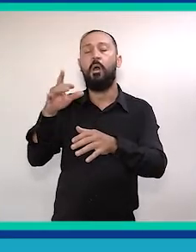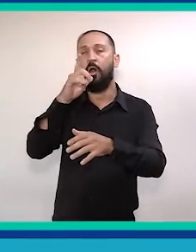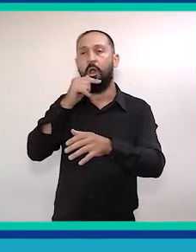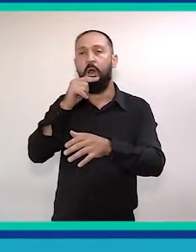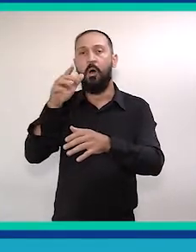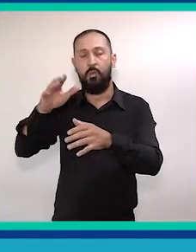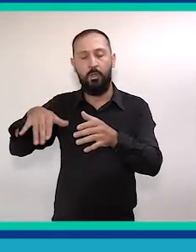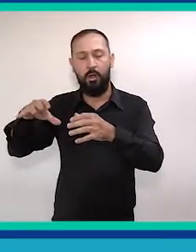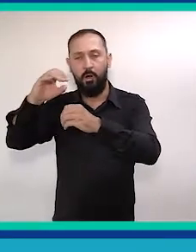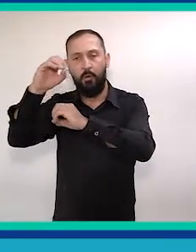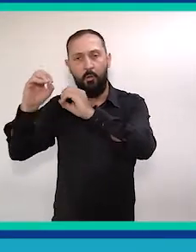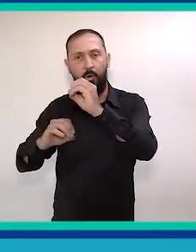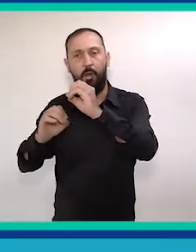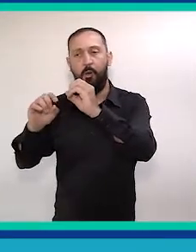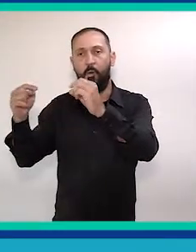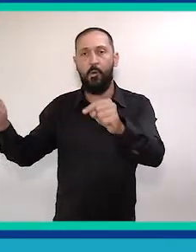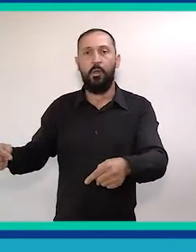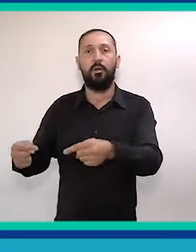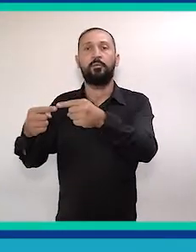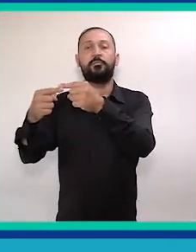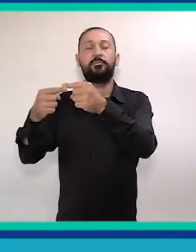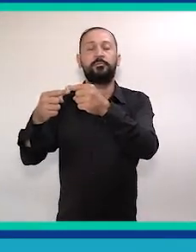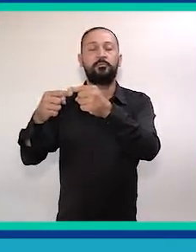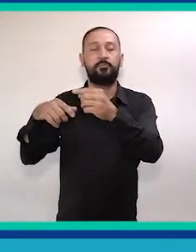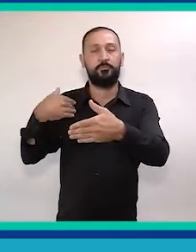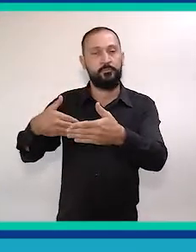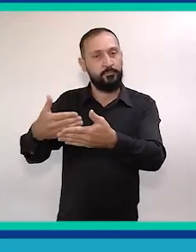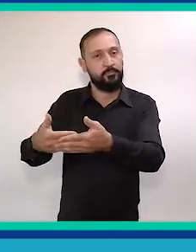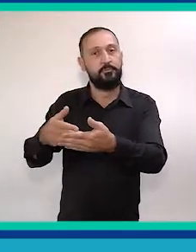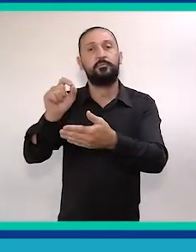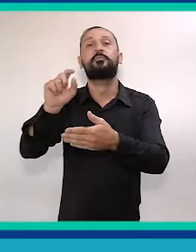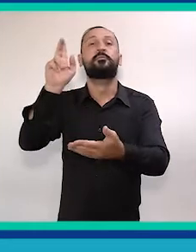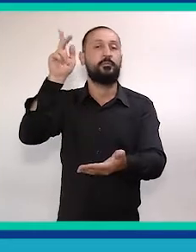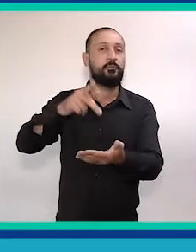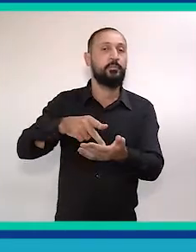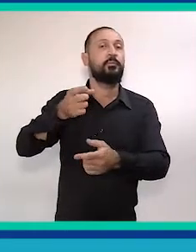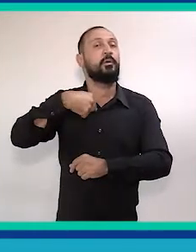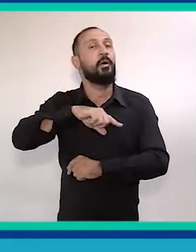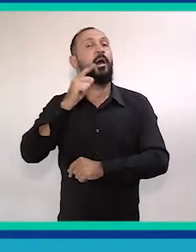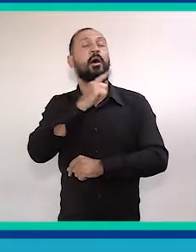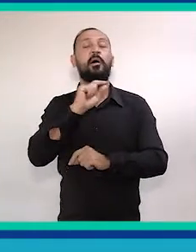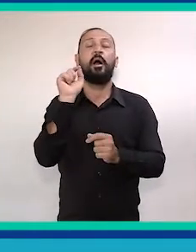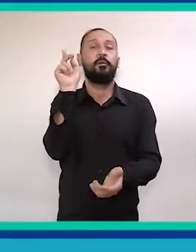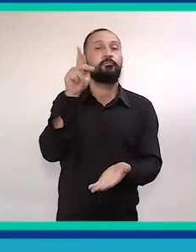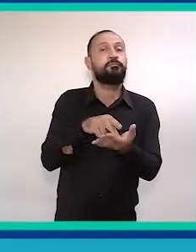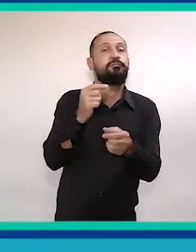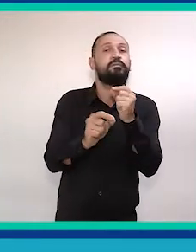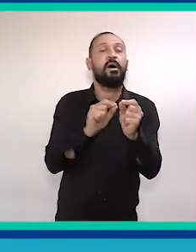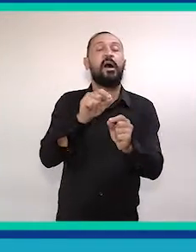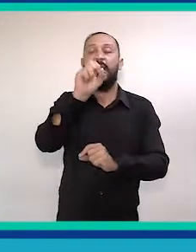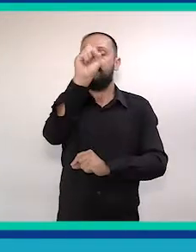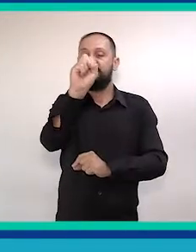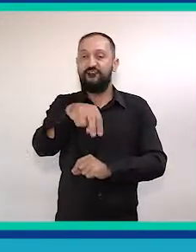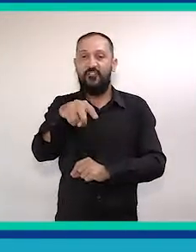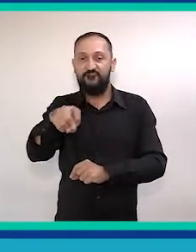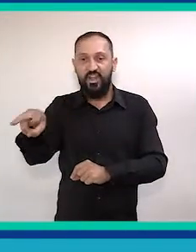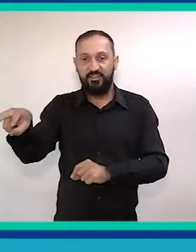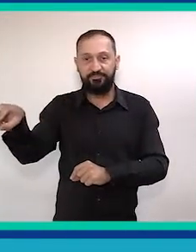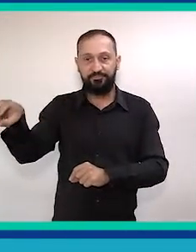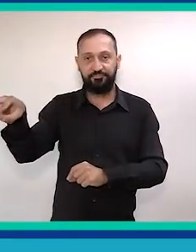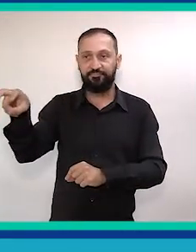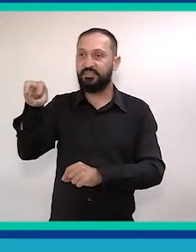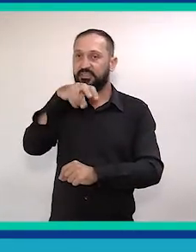acordo com a hidrofobicidade da molécula, casando esses dois procedimentos, aí sim a gente conseguiu,